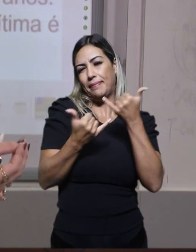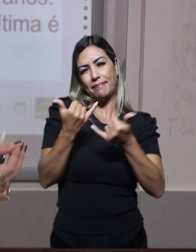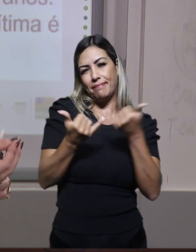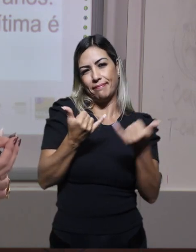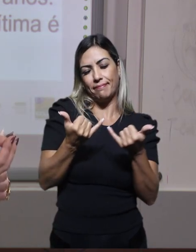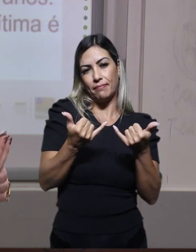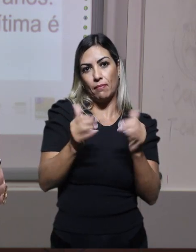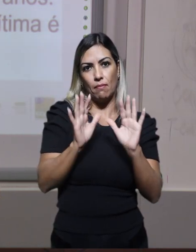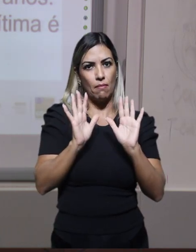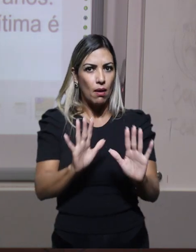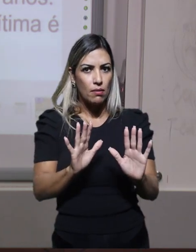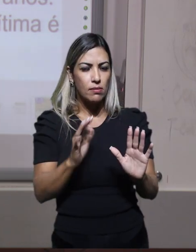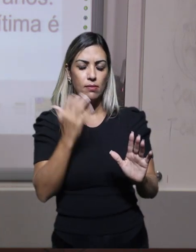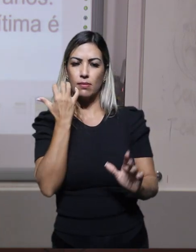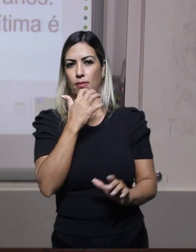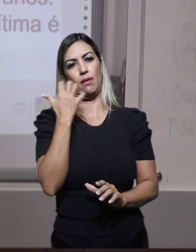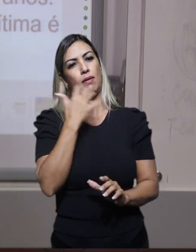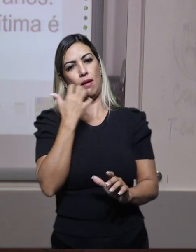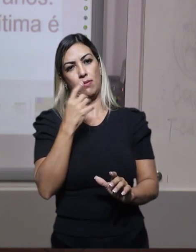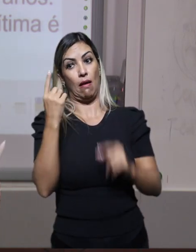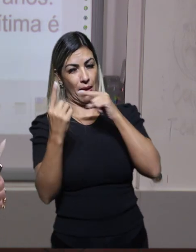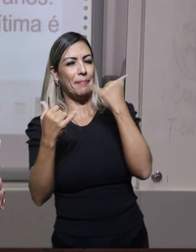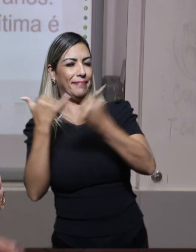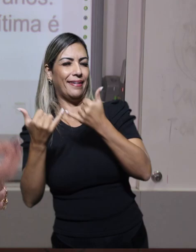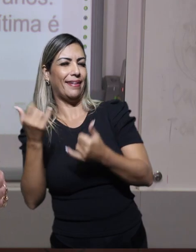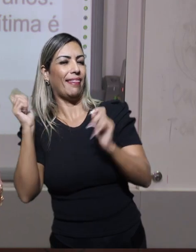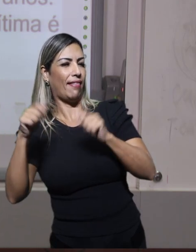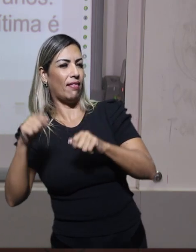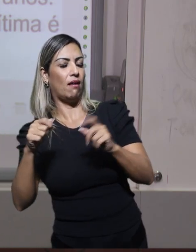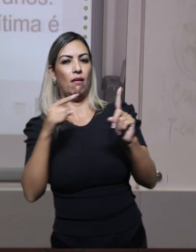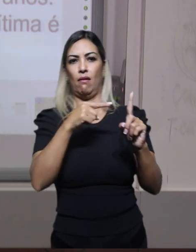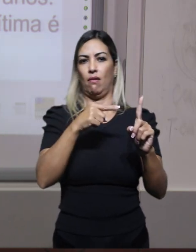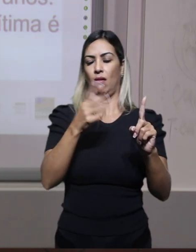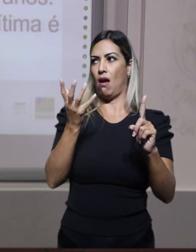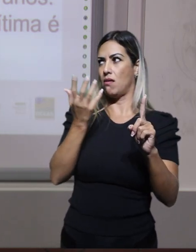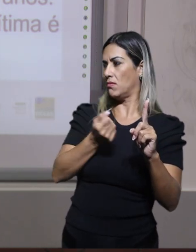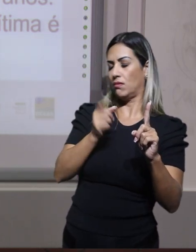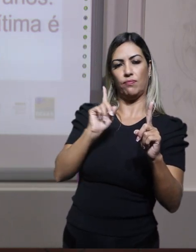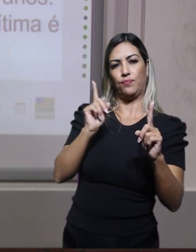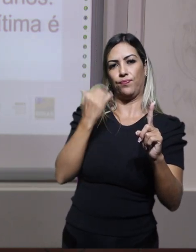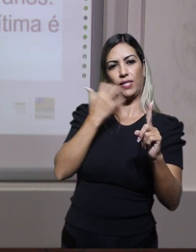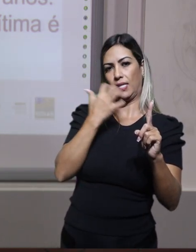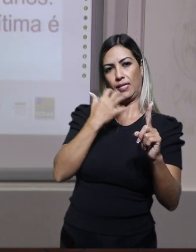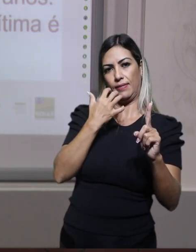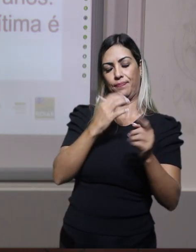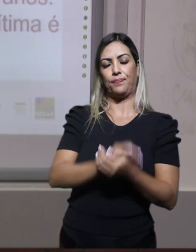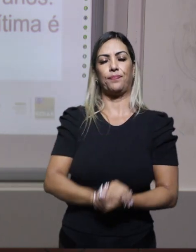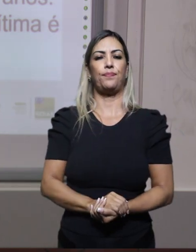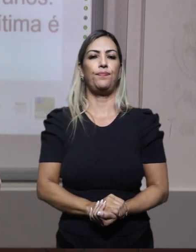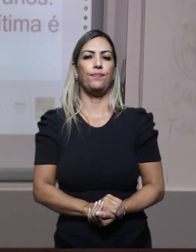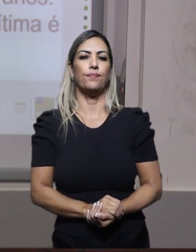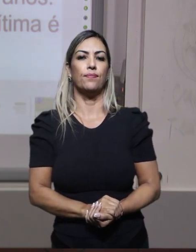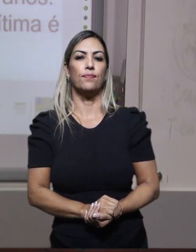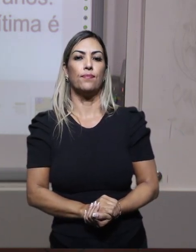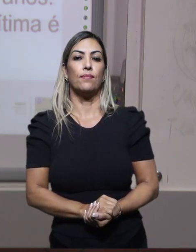brincadeira, mas é uma brincadeira às vezes para quem está brincando, não para quem recebe. Então,